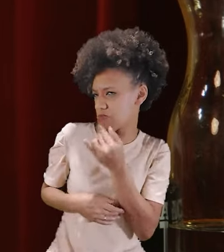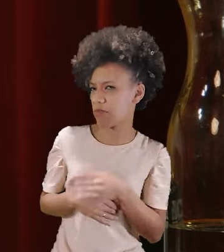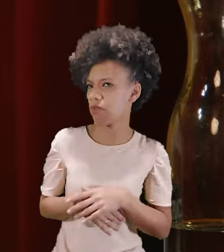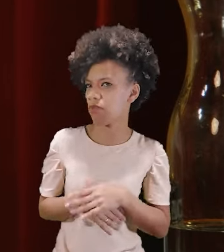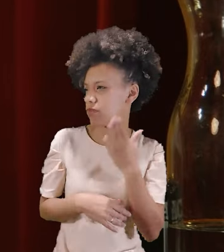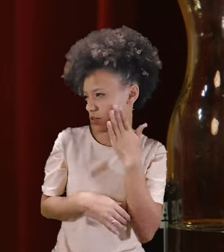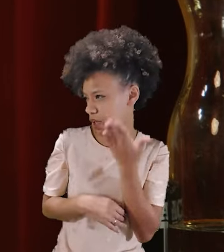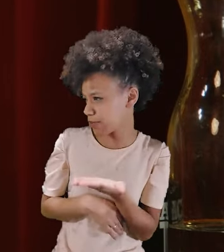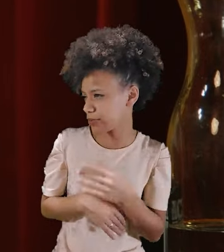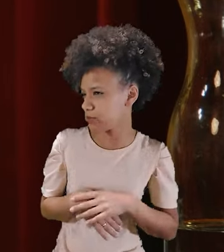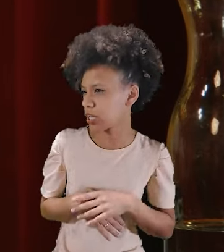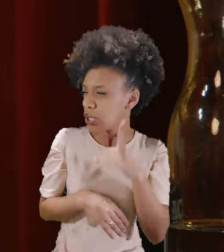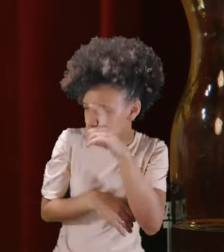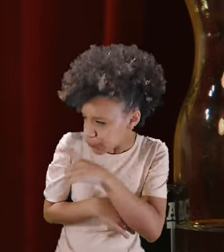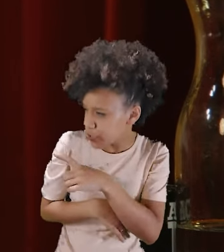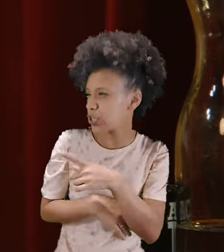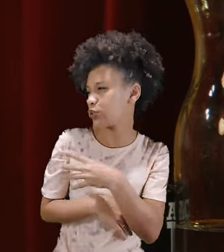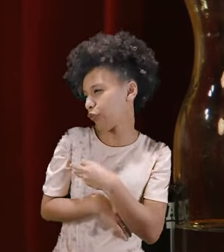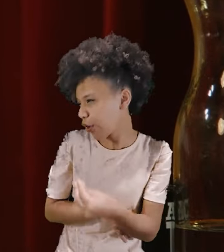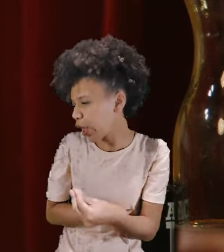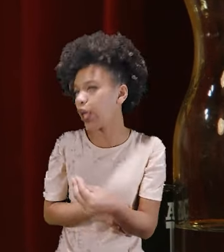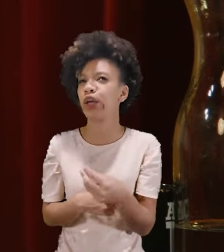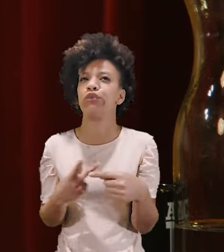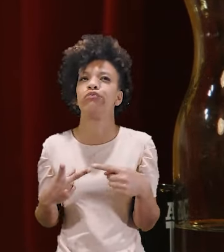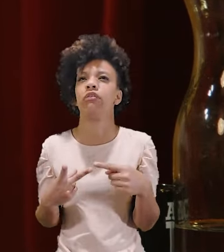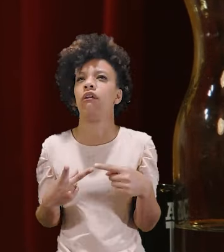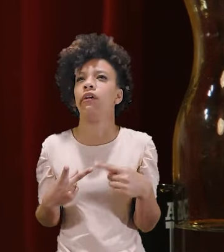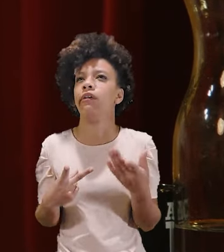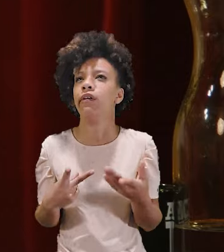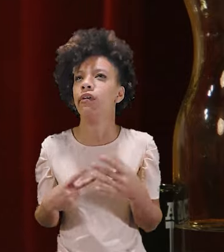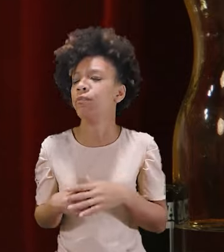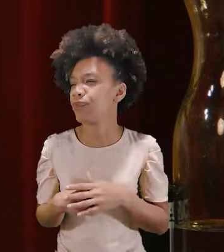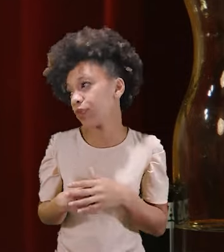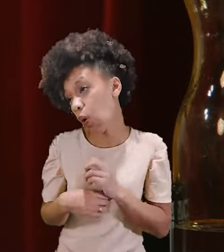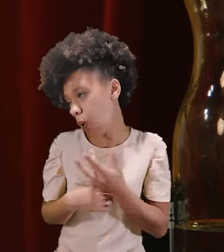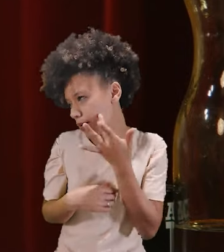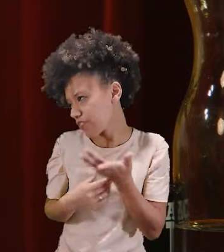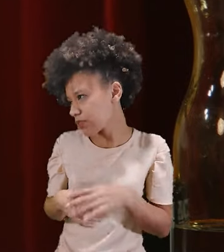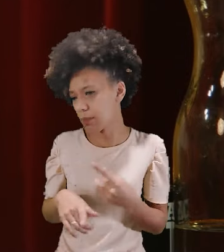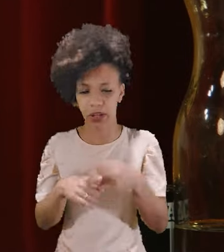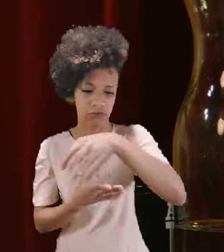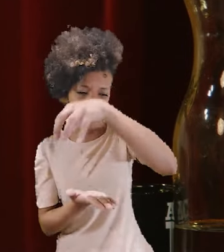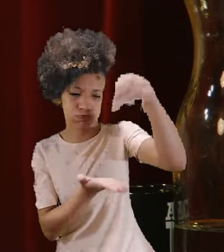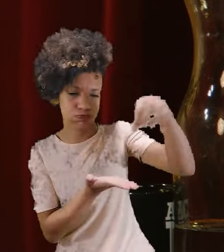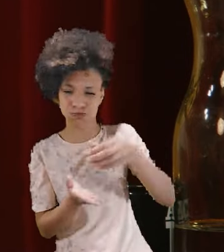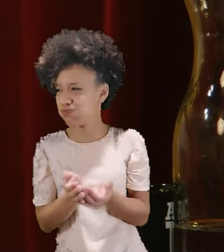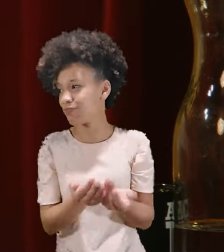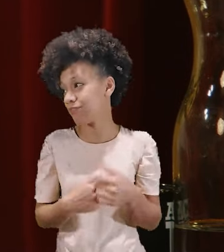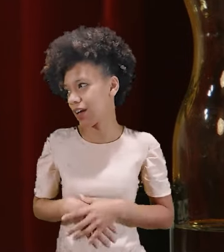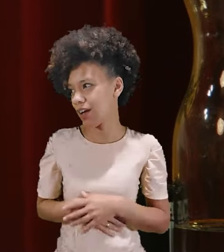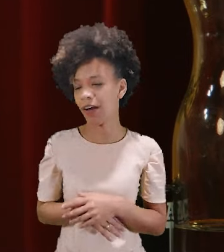tipo você sabe que você vai ser difícil ter filho ou mais fácil até no que vai fazer e